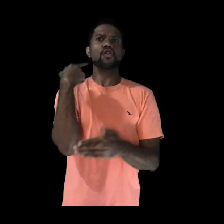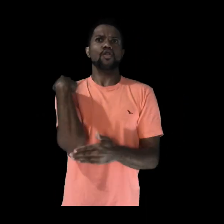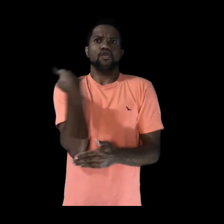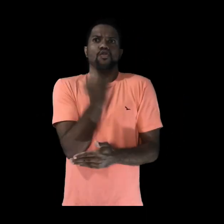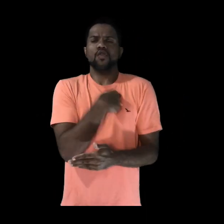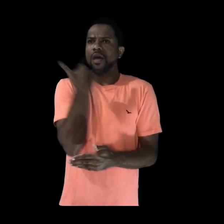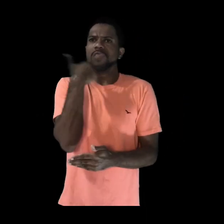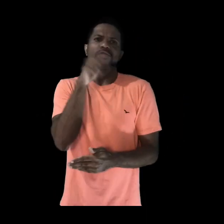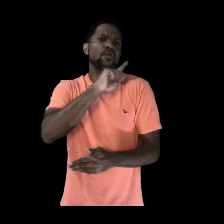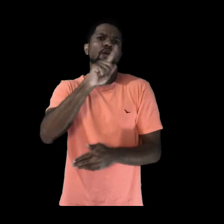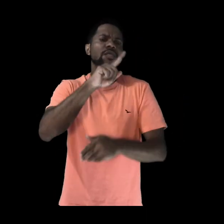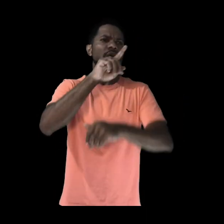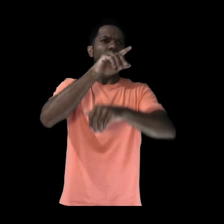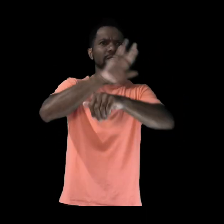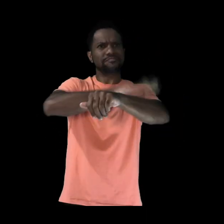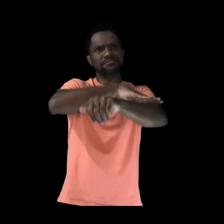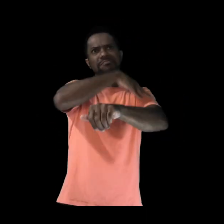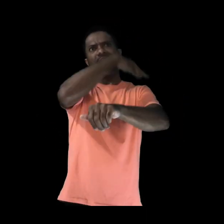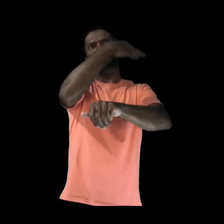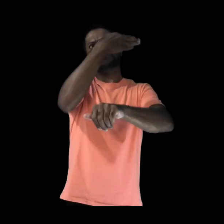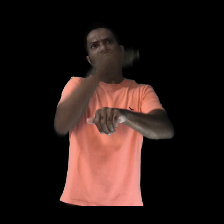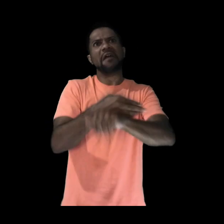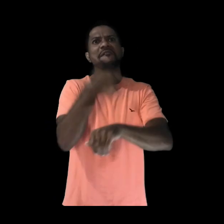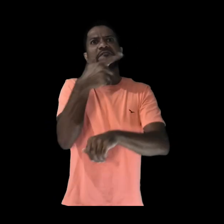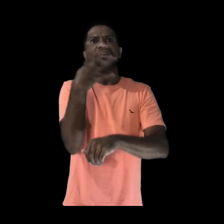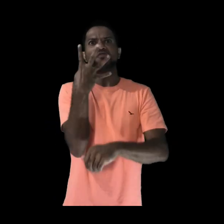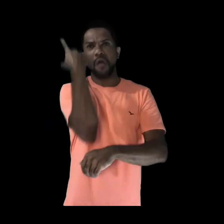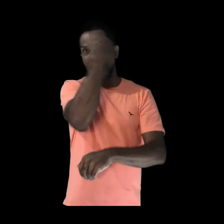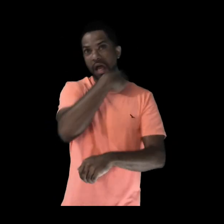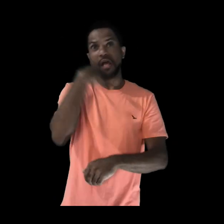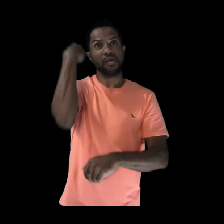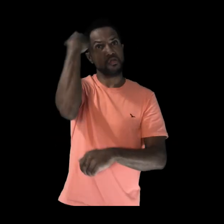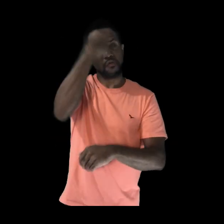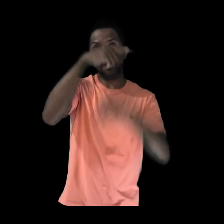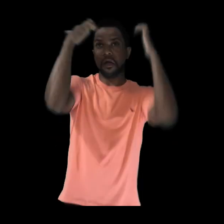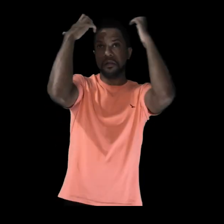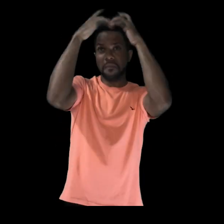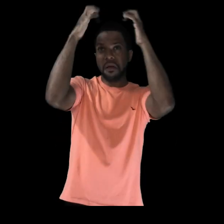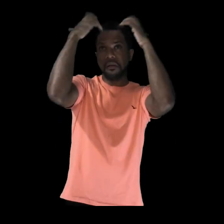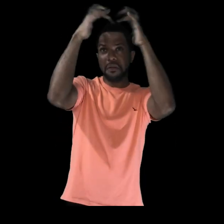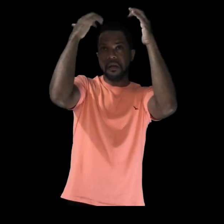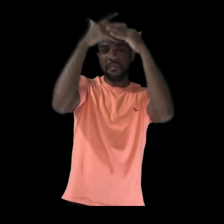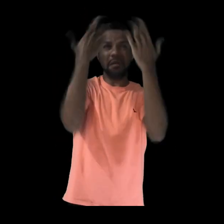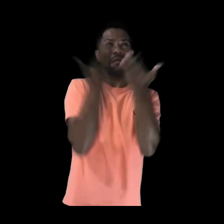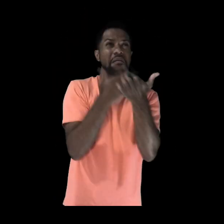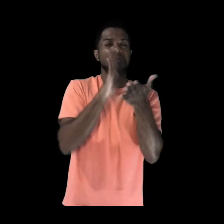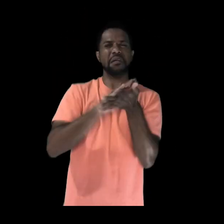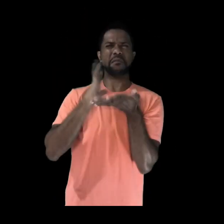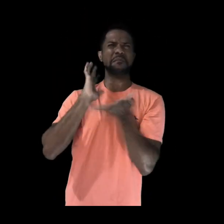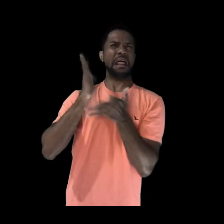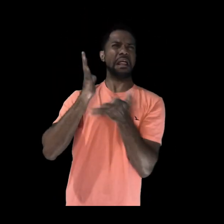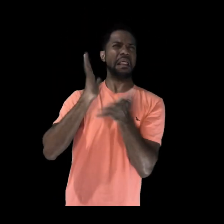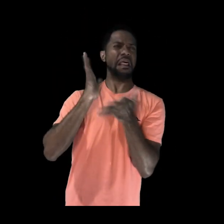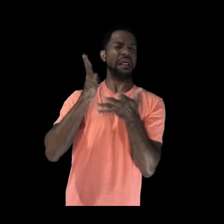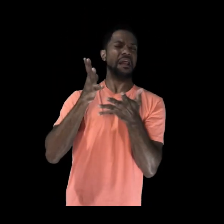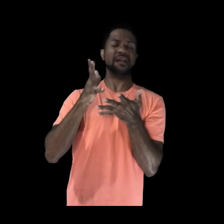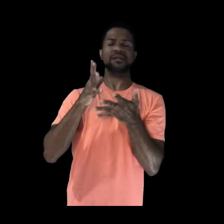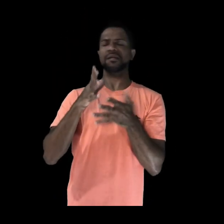não consegue ficar pensando 24 horas por dia. Então, o intérprete ele não consegue ficar processando